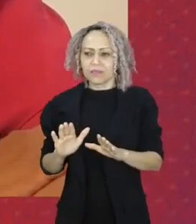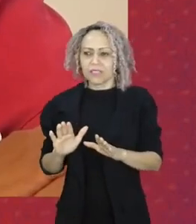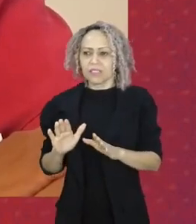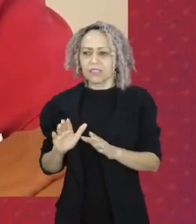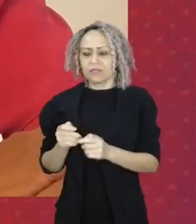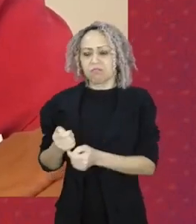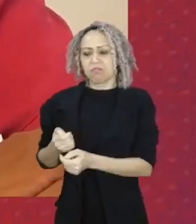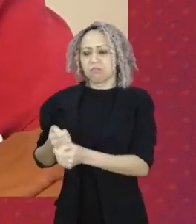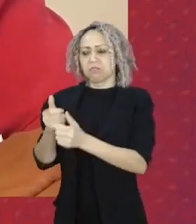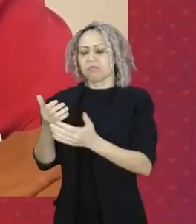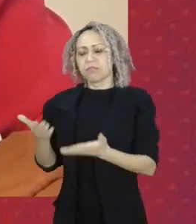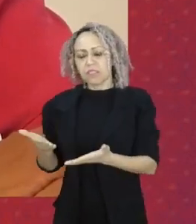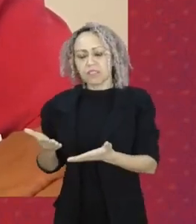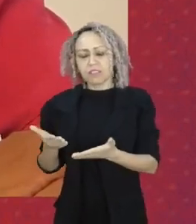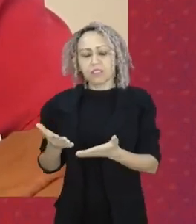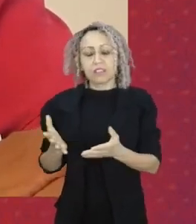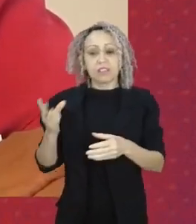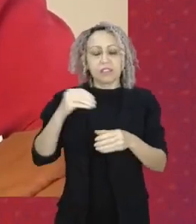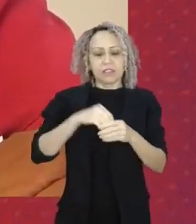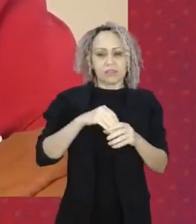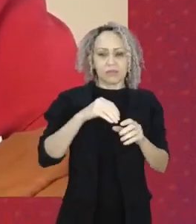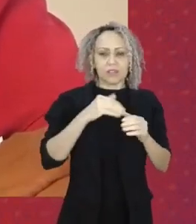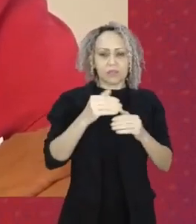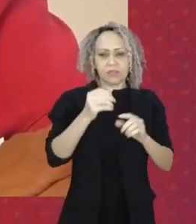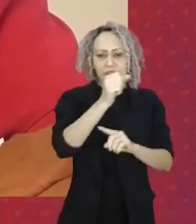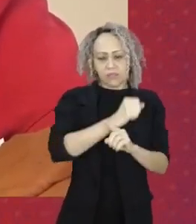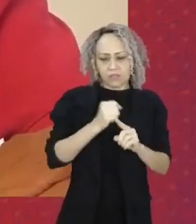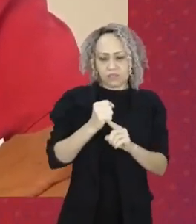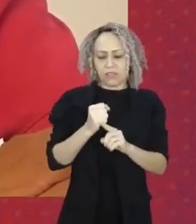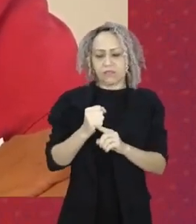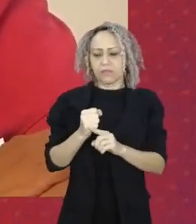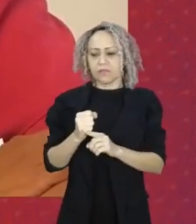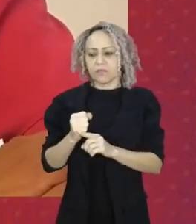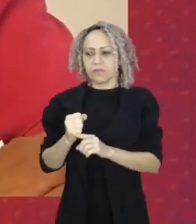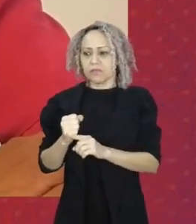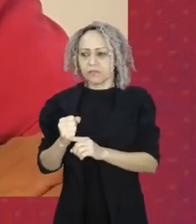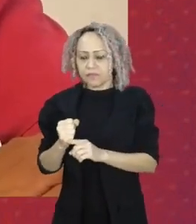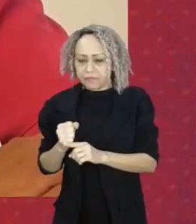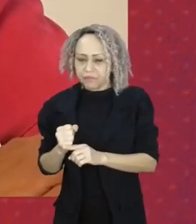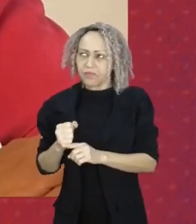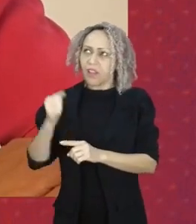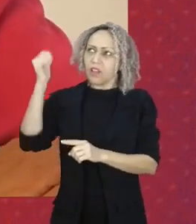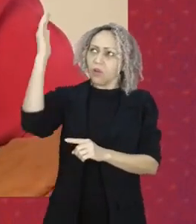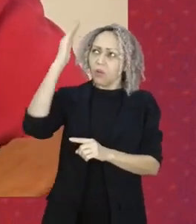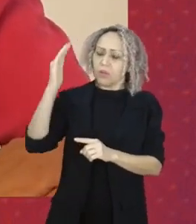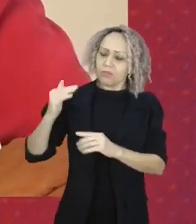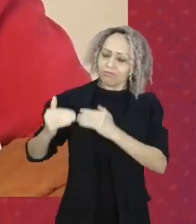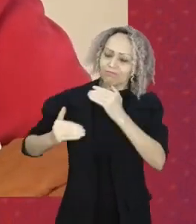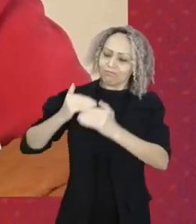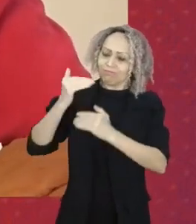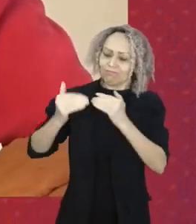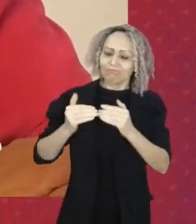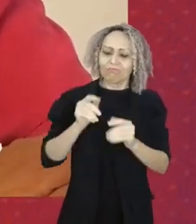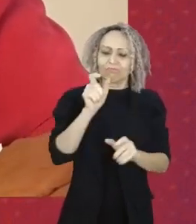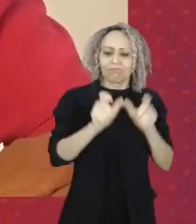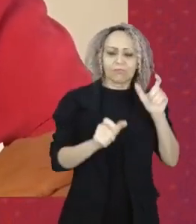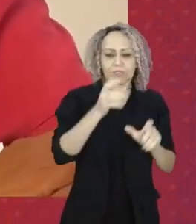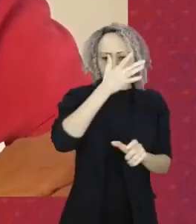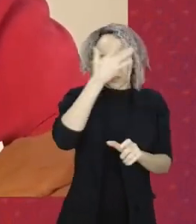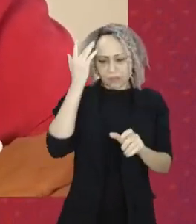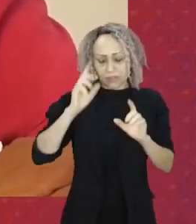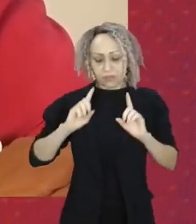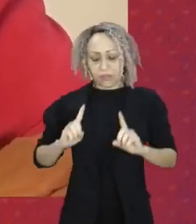inclusão social e participação no desenvolvimento do país das pessoas com